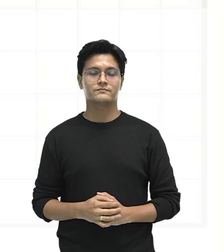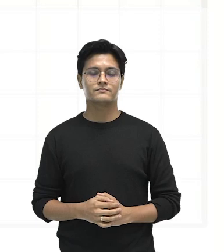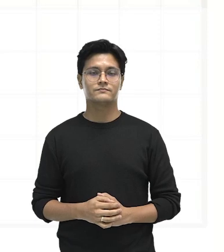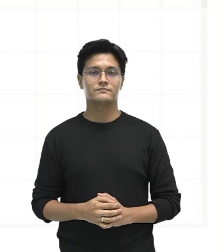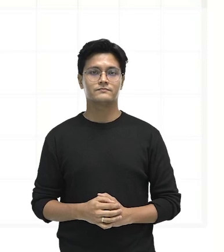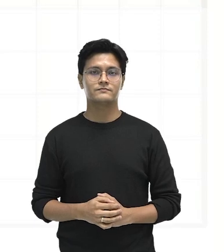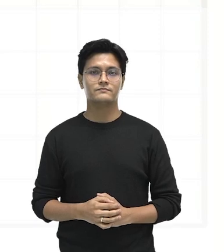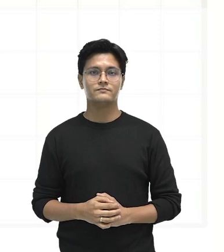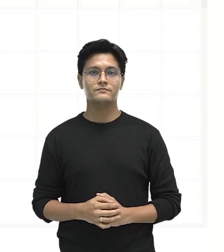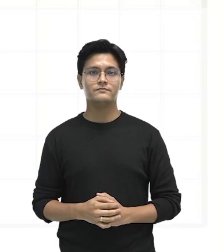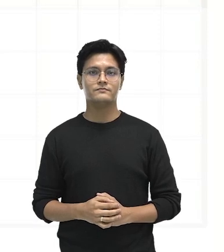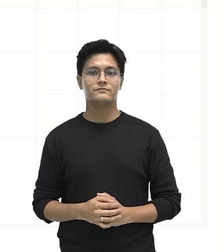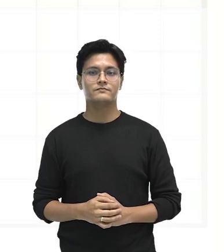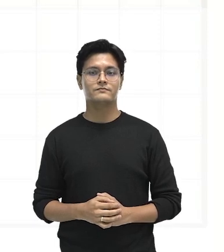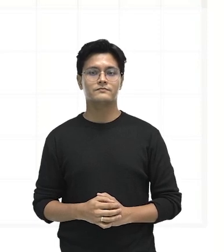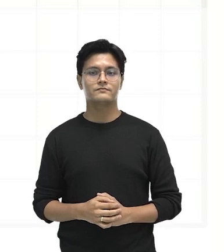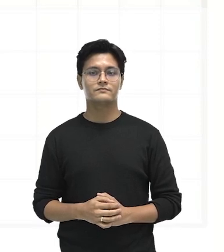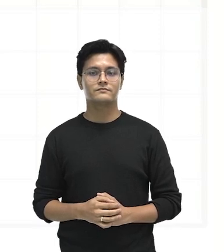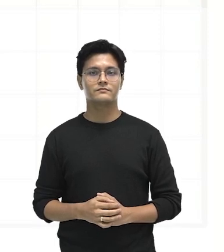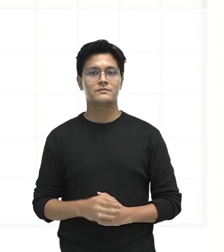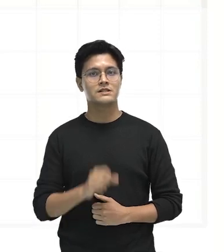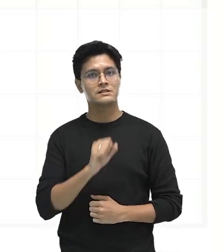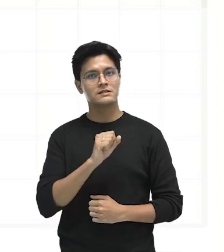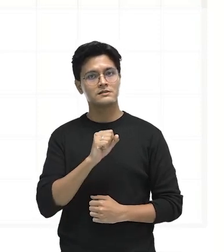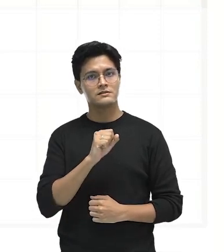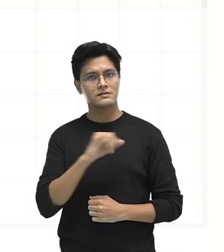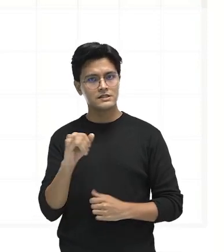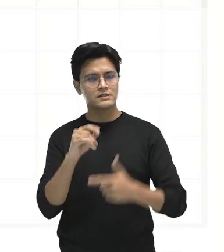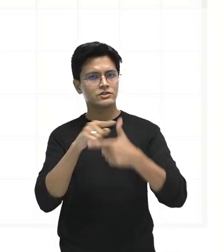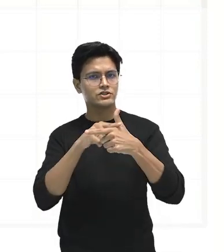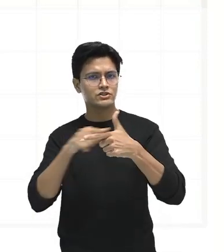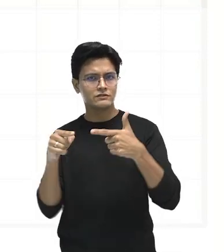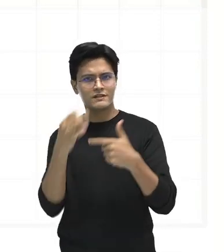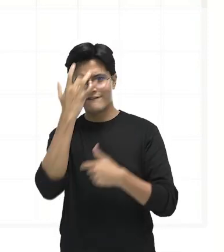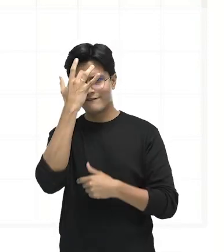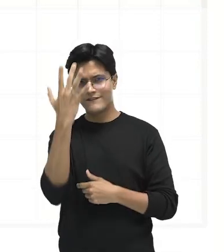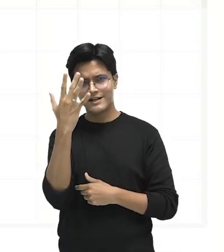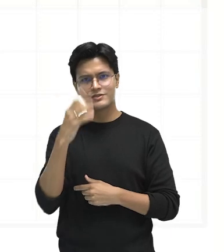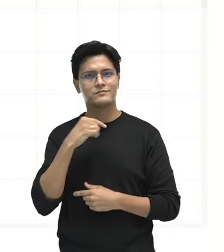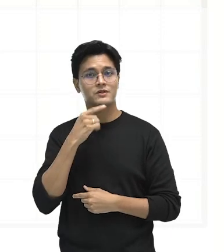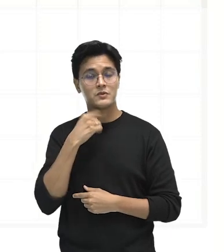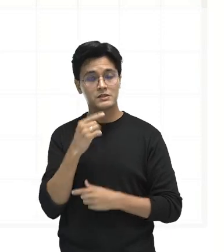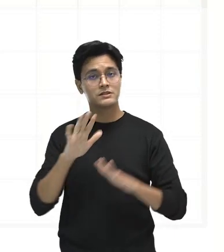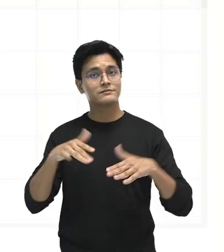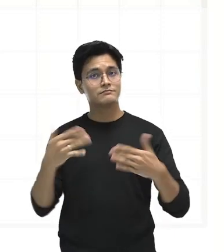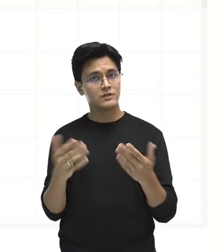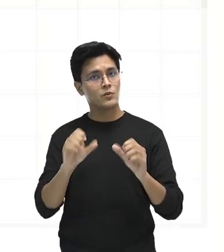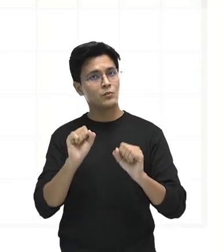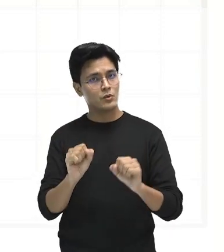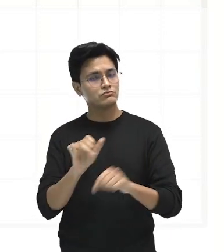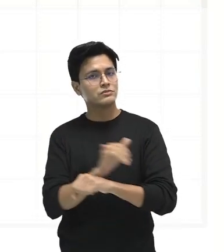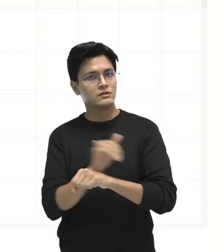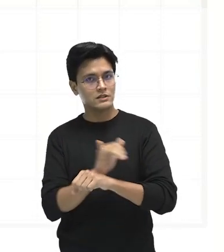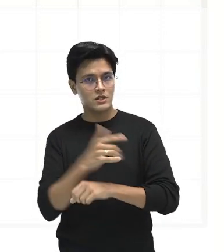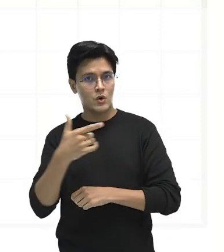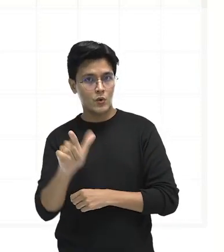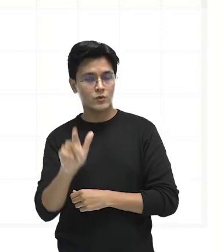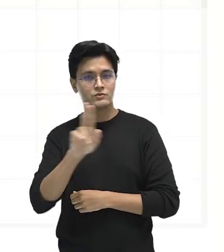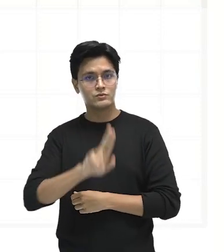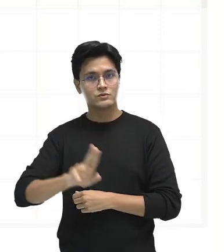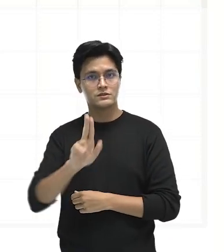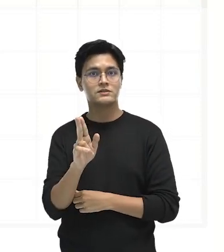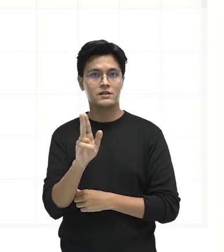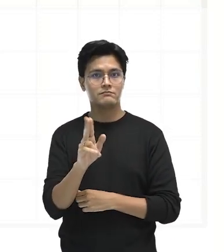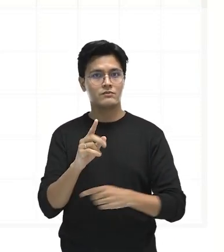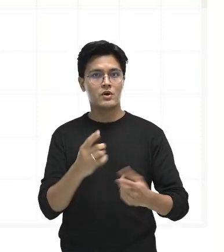Ok? Mas como nem sempre a gente vai conseguir fazer essa divisão, então é mais fácil a gente fazer essa outra técnica aqui, que é uma multiplicação